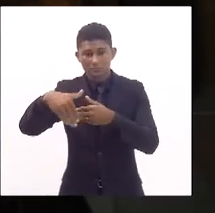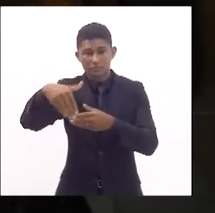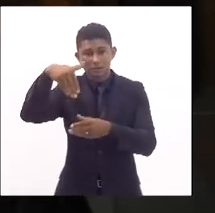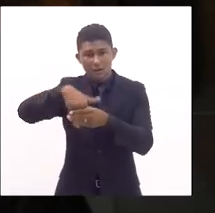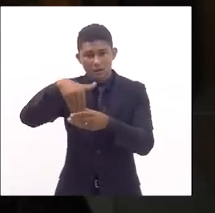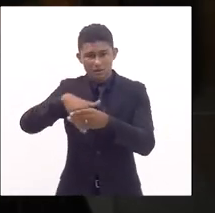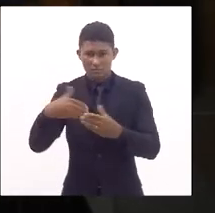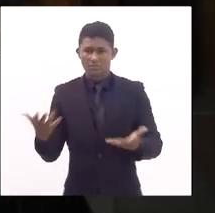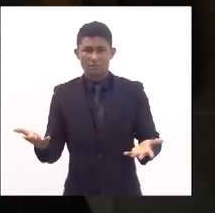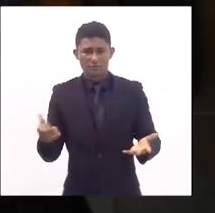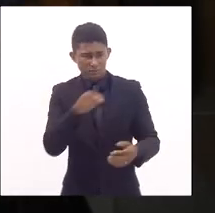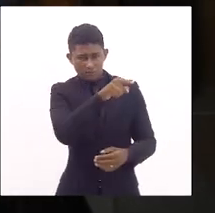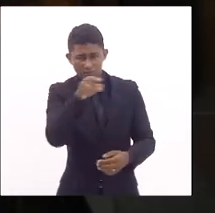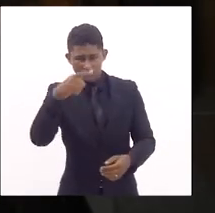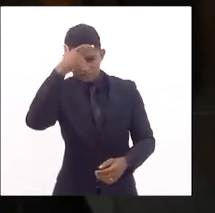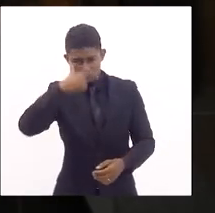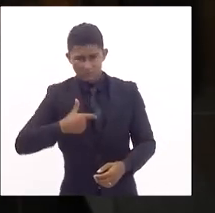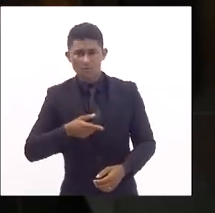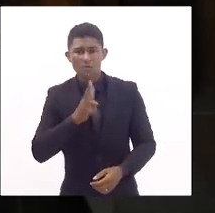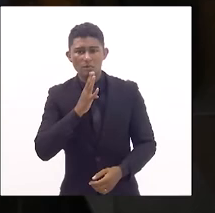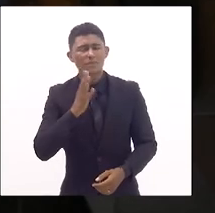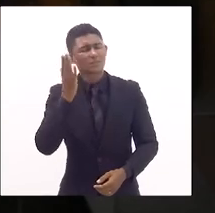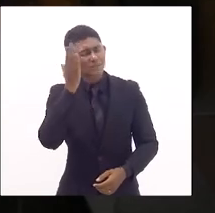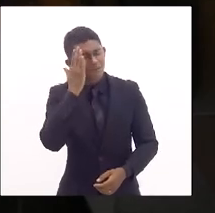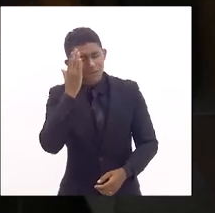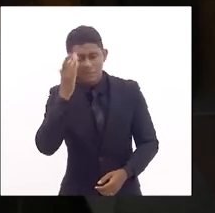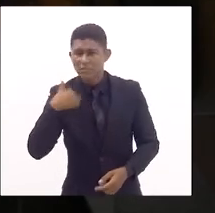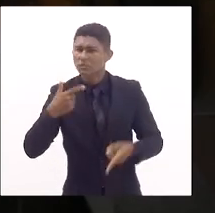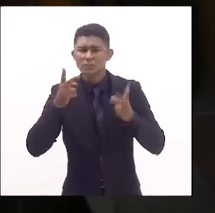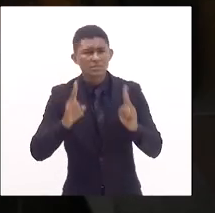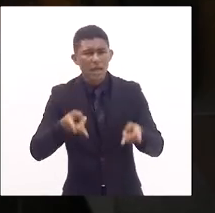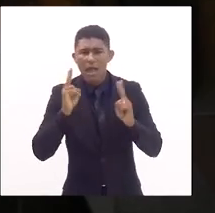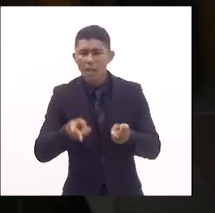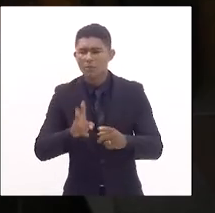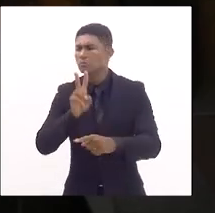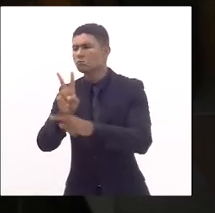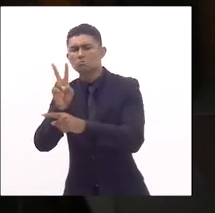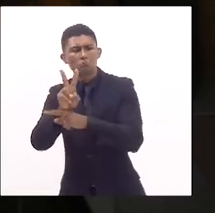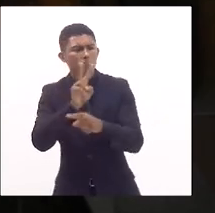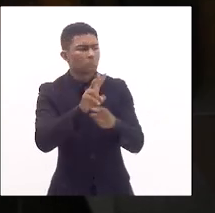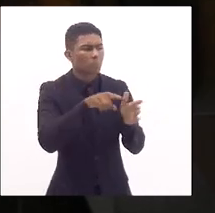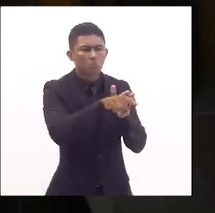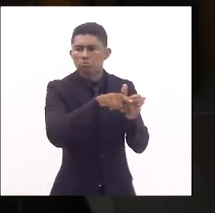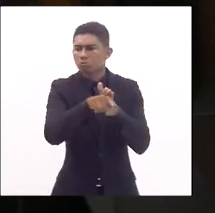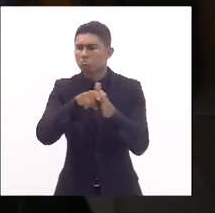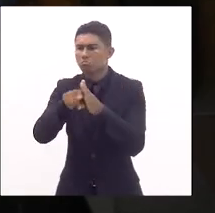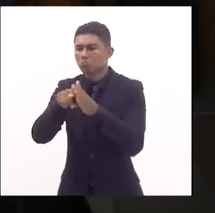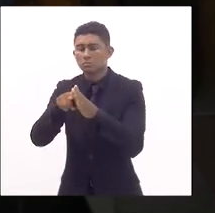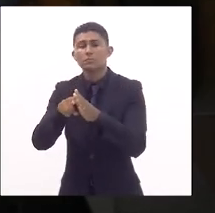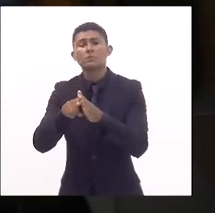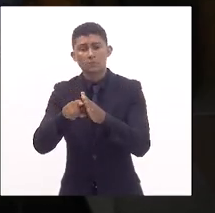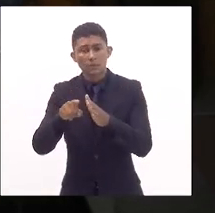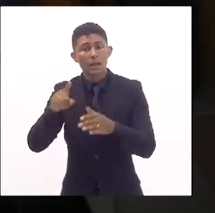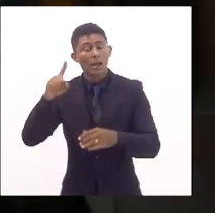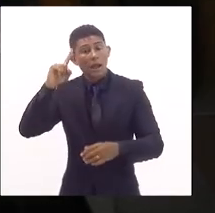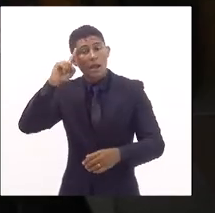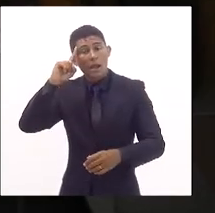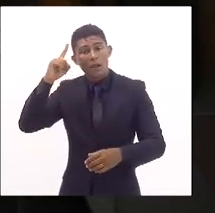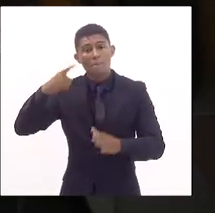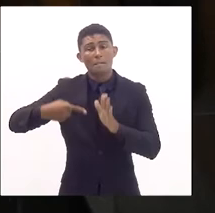deste parlamentar sabe que meu trabalho sempre foi pautado nas fiscalizações desde o primeiro dia de Mandato